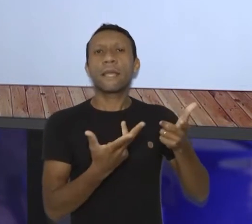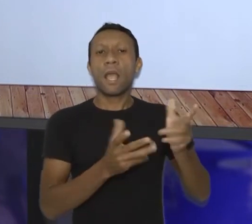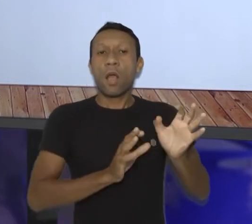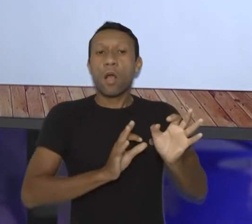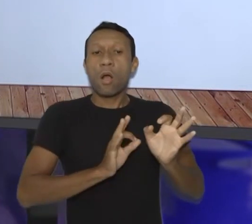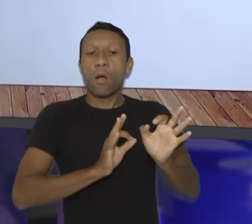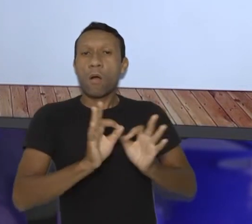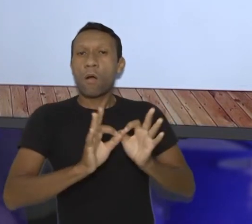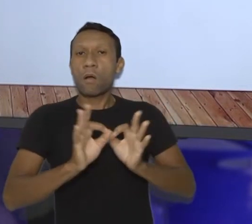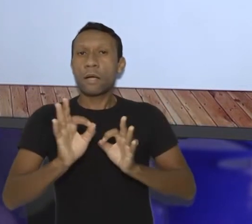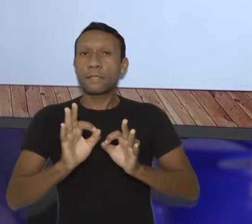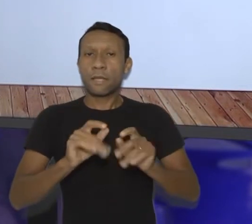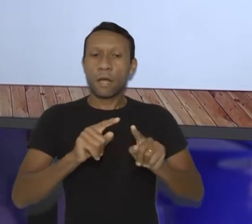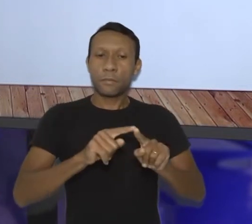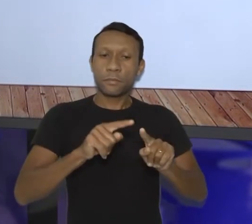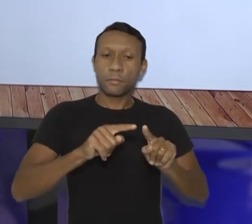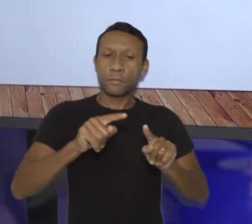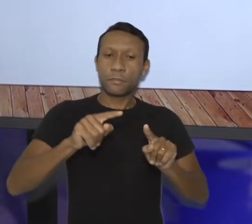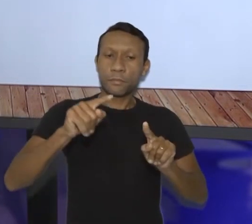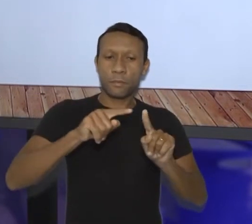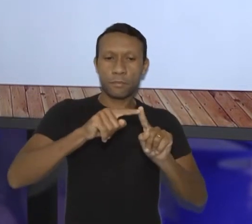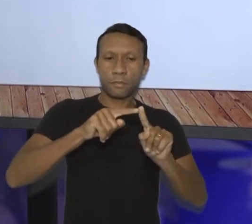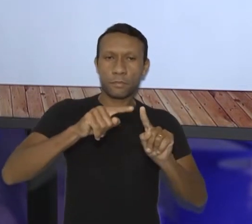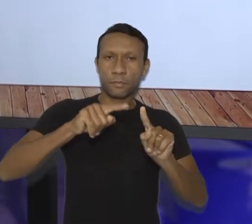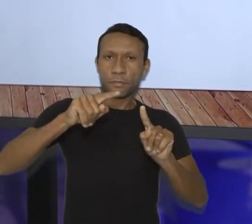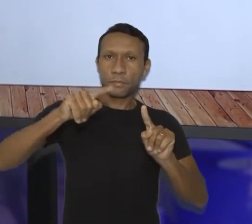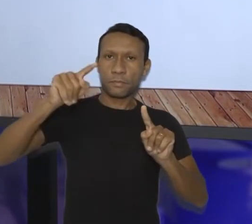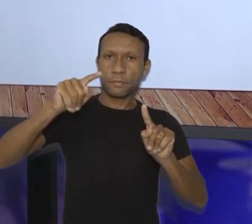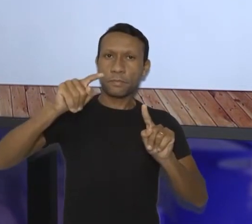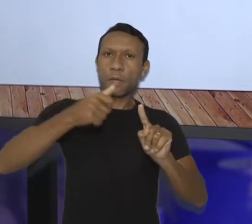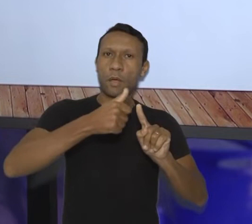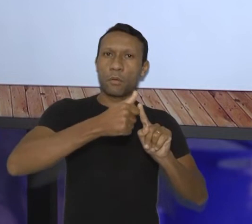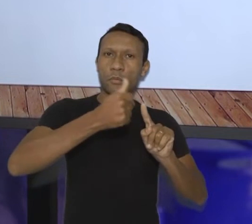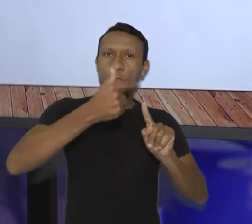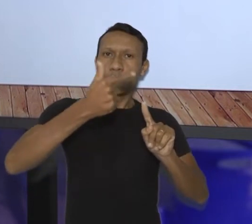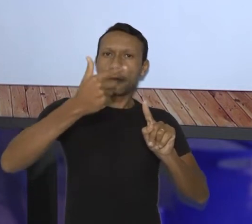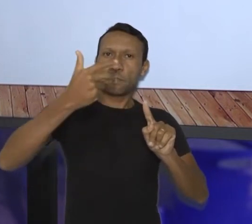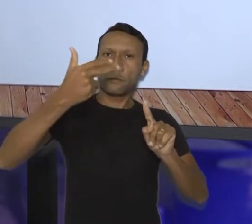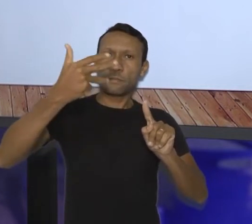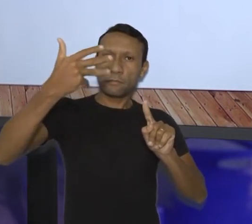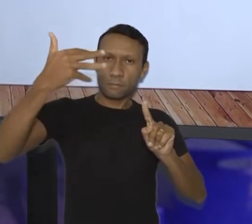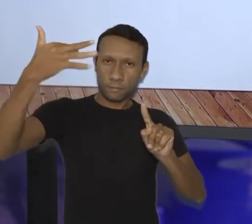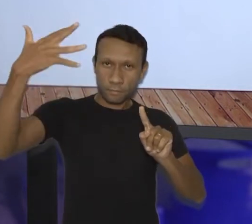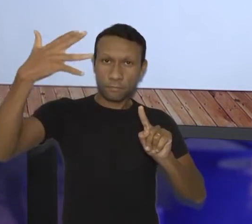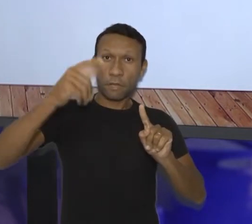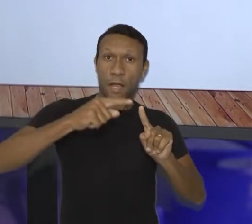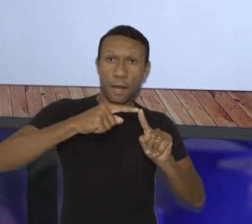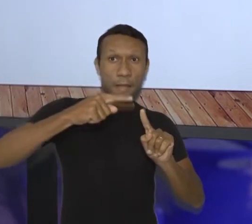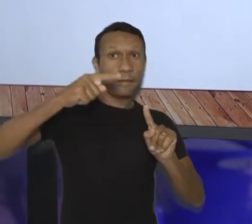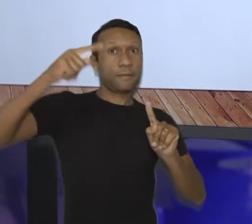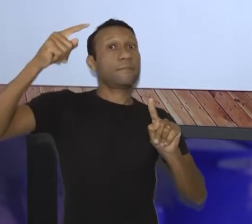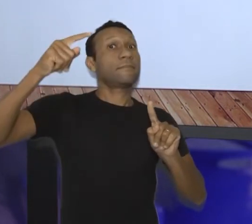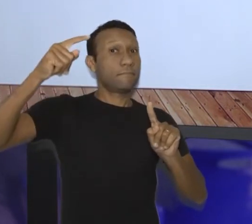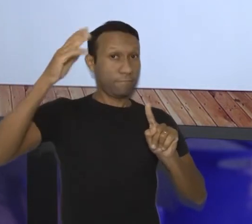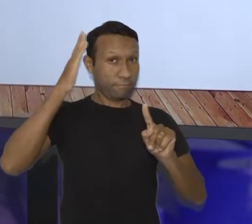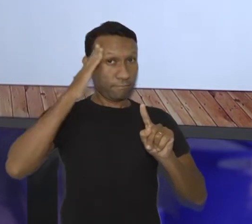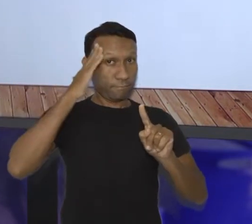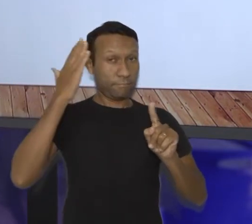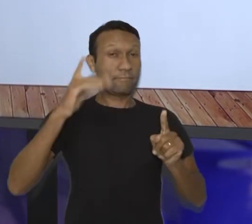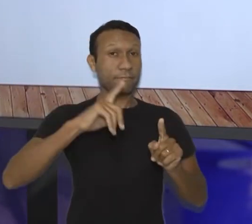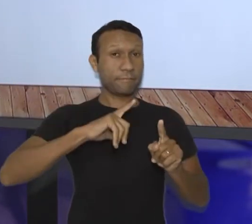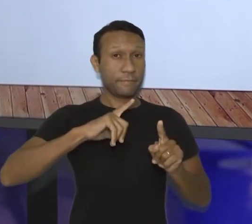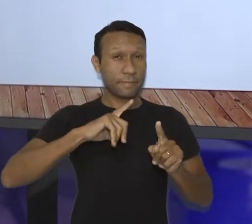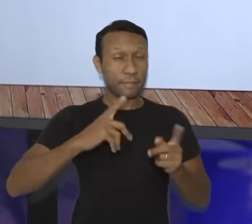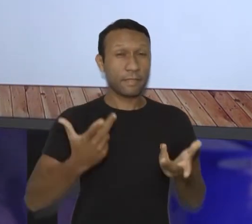ordem crescente. Então, escrevendo os elementos do conjunto A em ordem crescente, nós temos